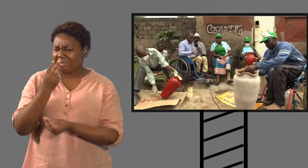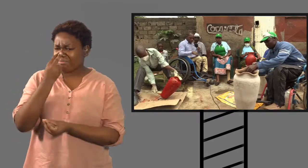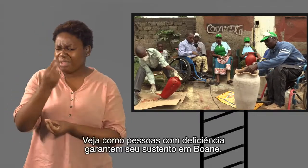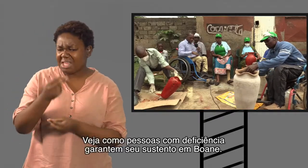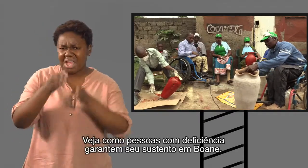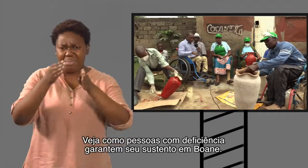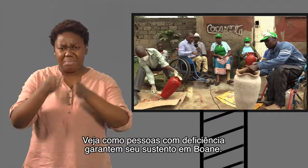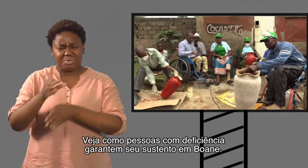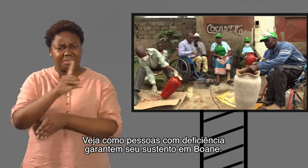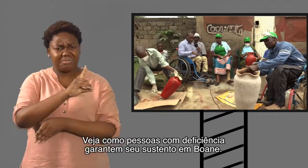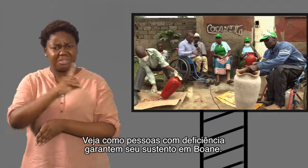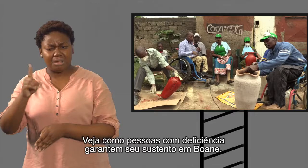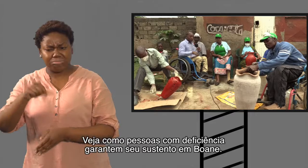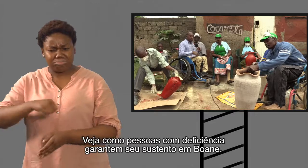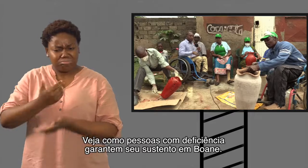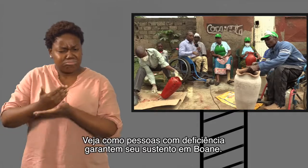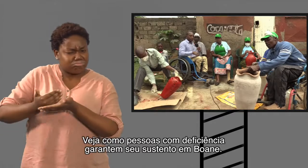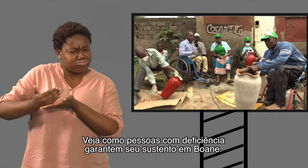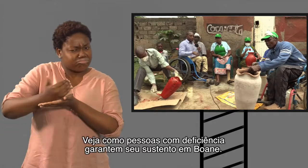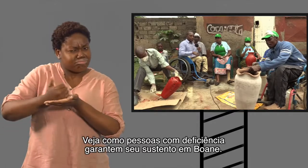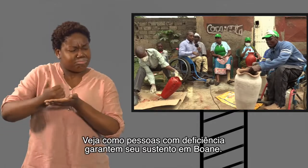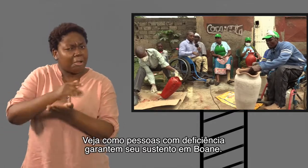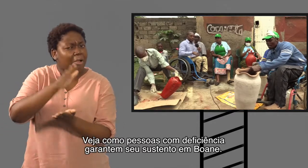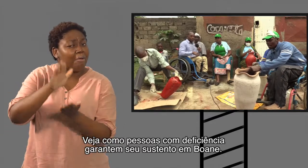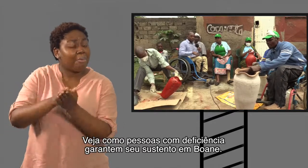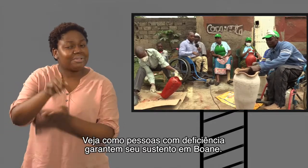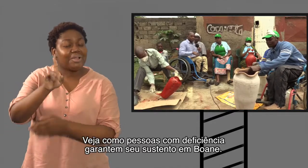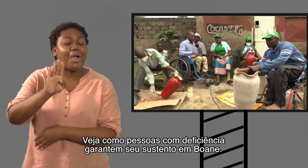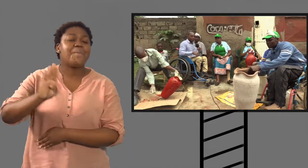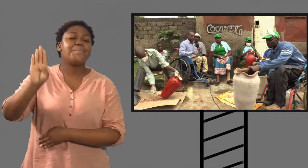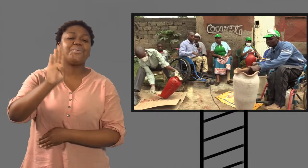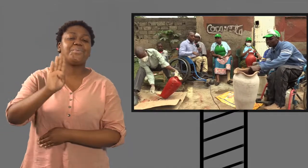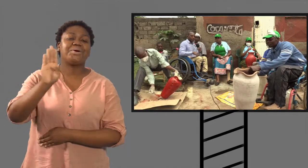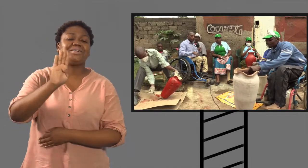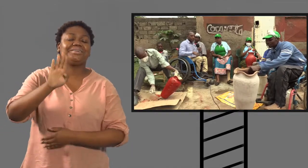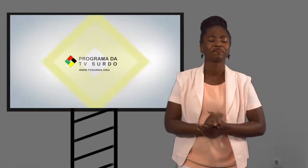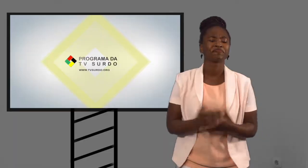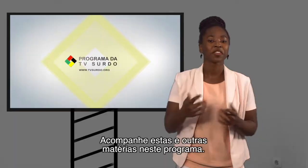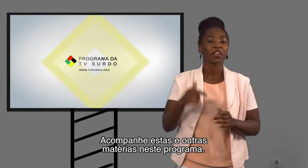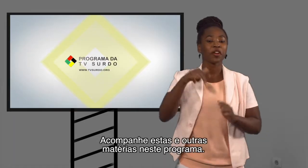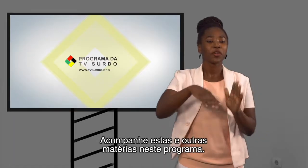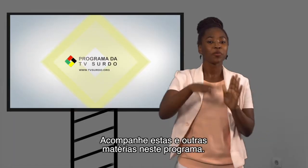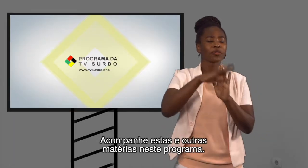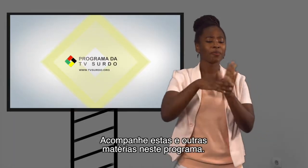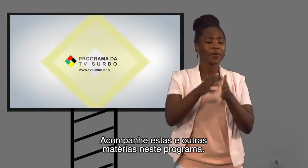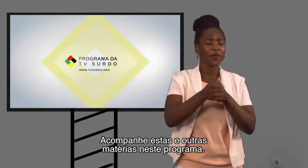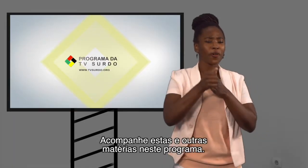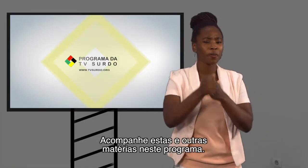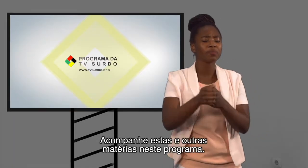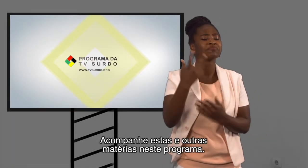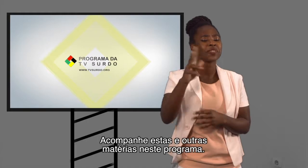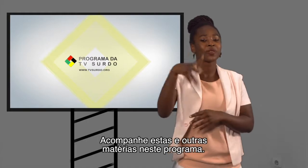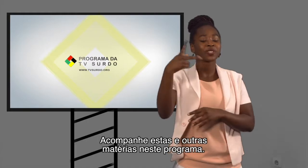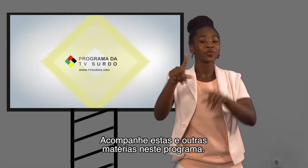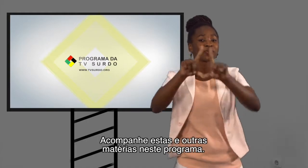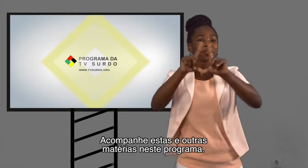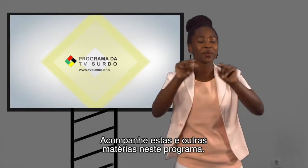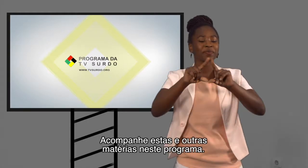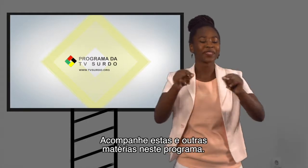Veja como Pessoas com Deficiência garantem seu sustento em bom ano. Acompanhe estas e outras